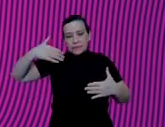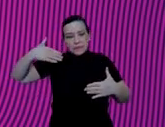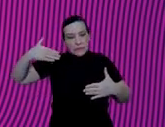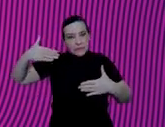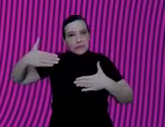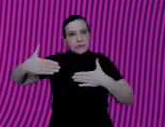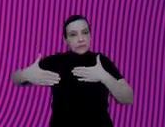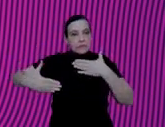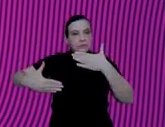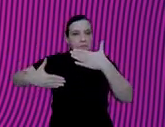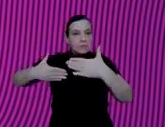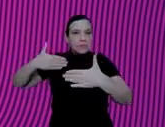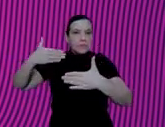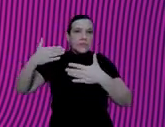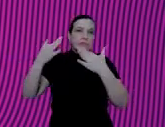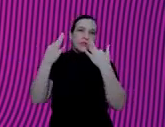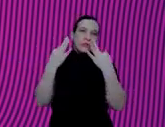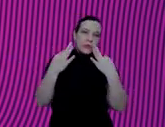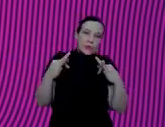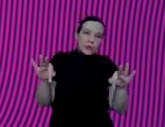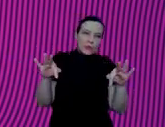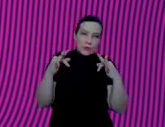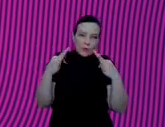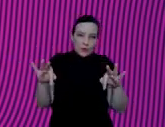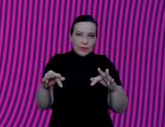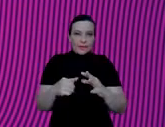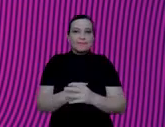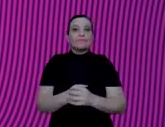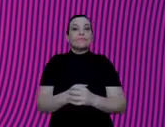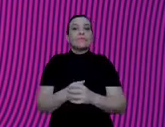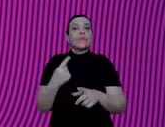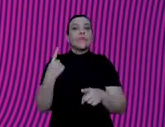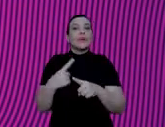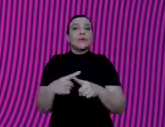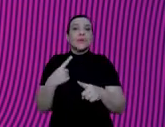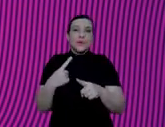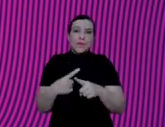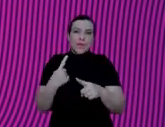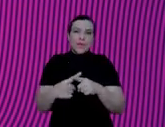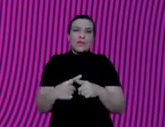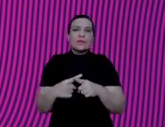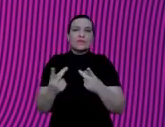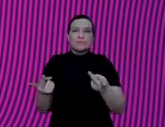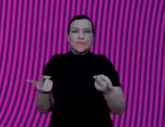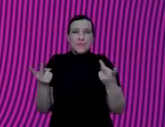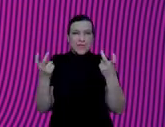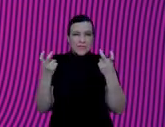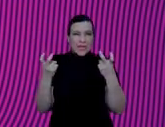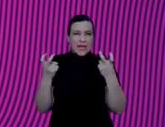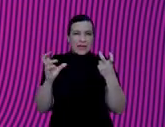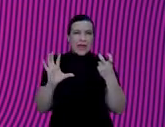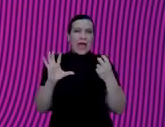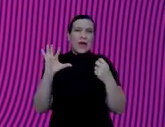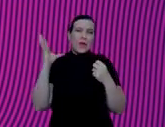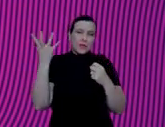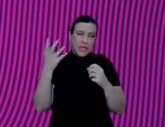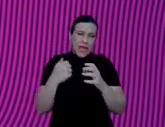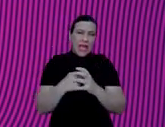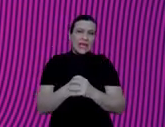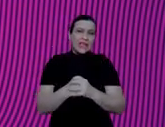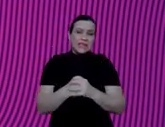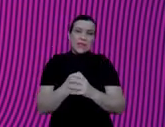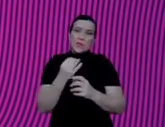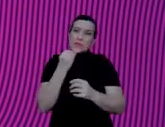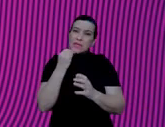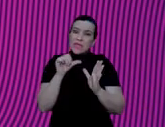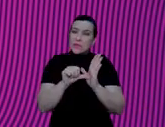dor repetida, dor crônica. Por quê? Porque nós vemos que muitas vezes há, primeiro, uma interferência do